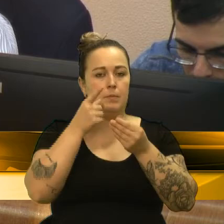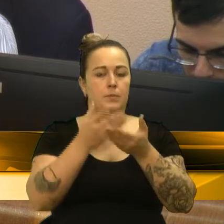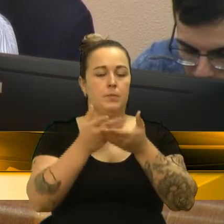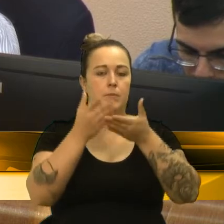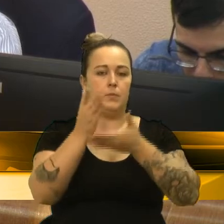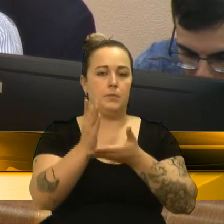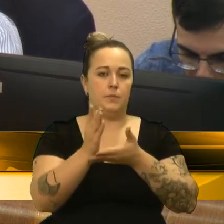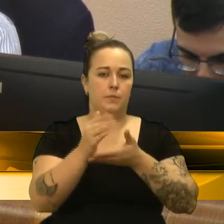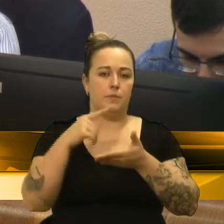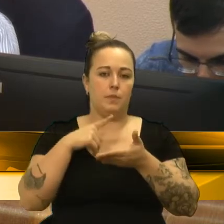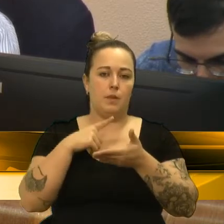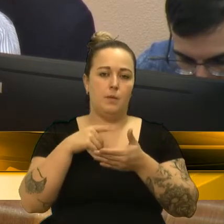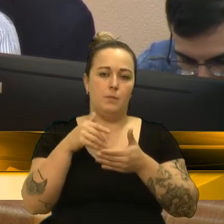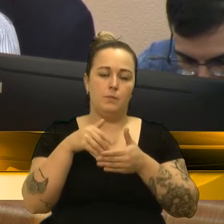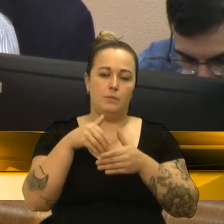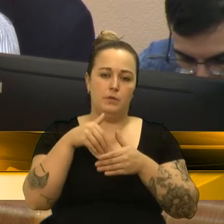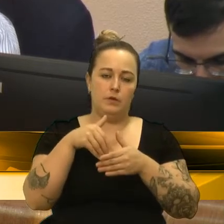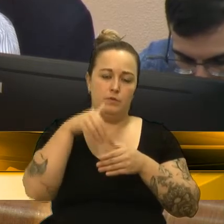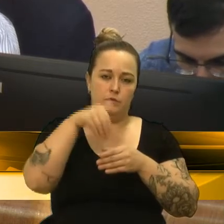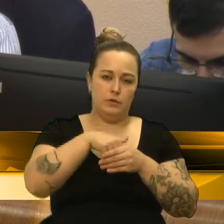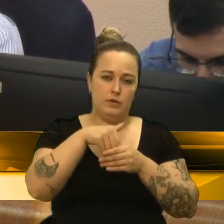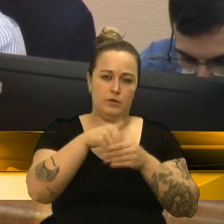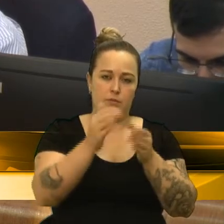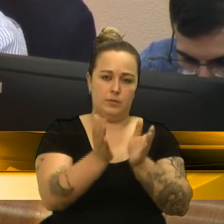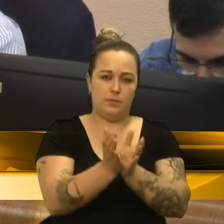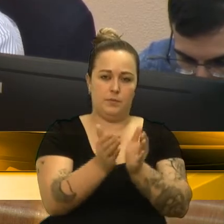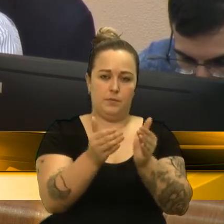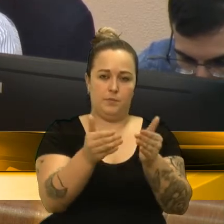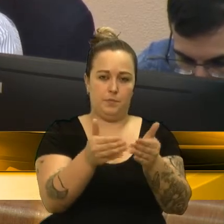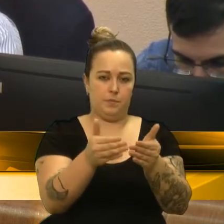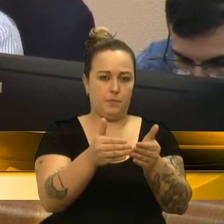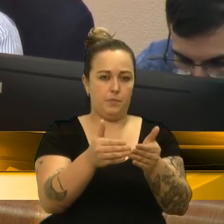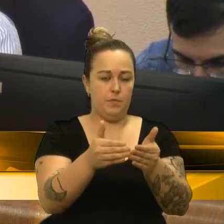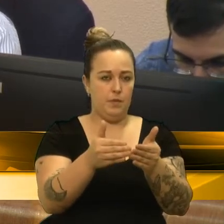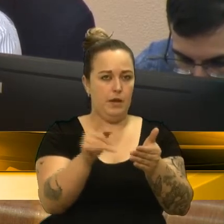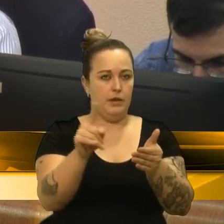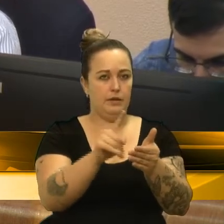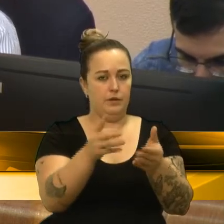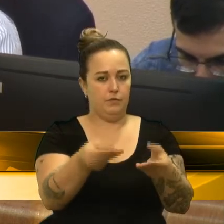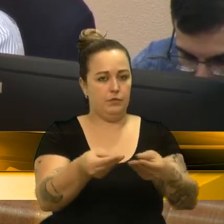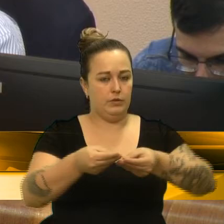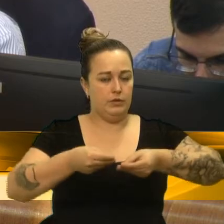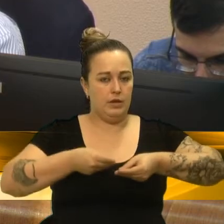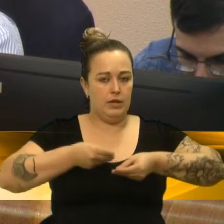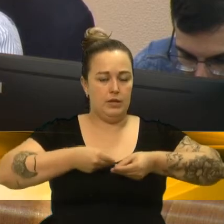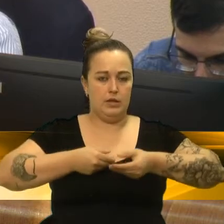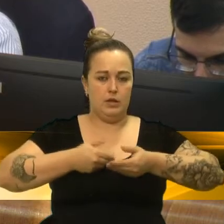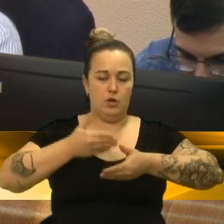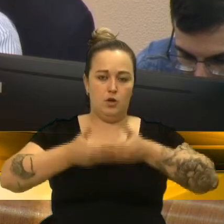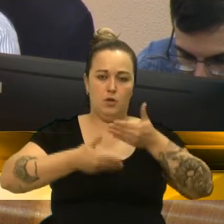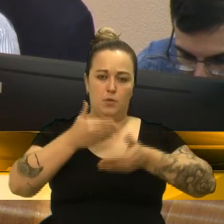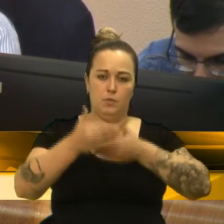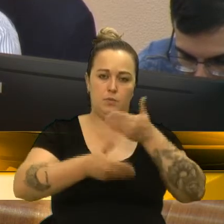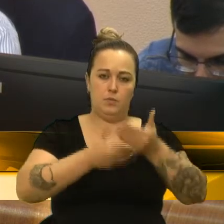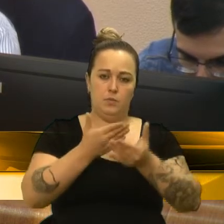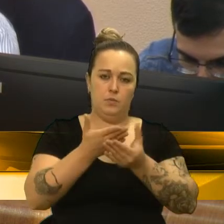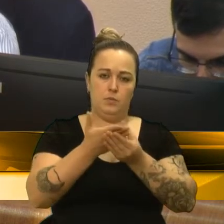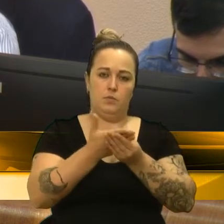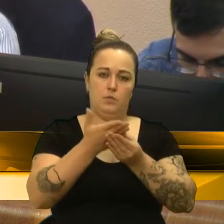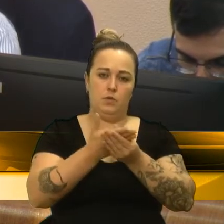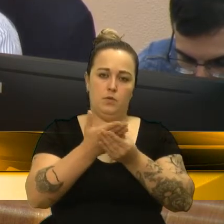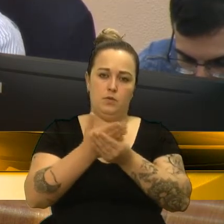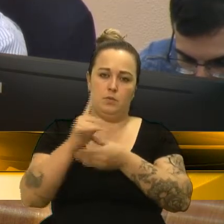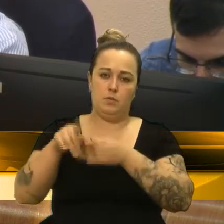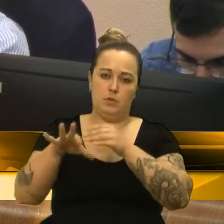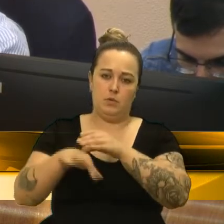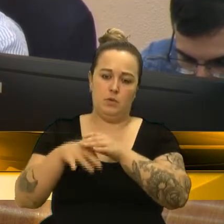de votação da comissão processante não foi trazido ao processo a realização e o procedimento quanto ao sorteio da comissão processante.